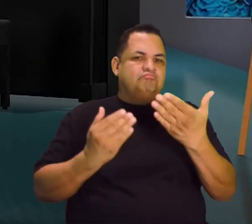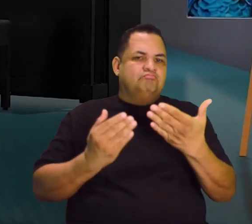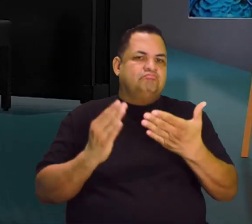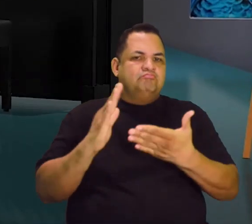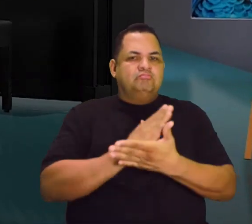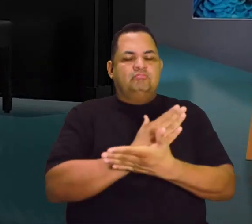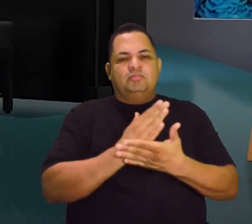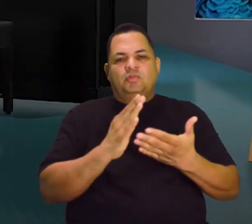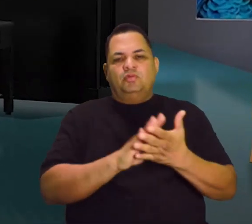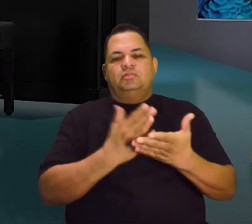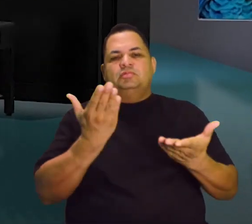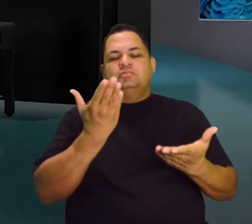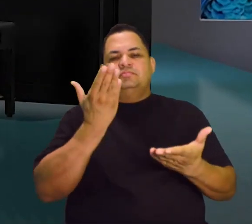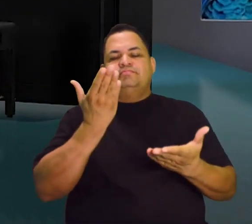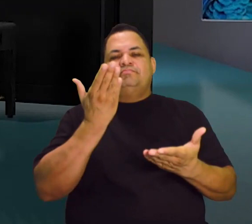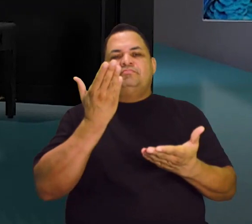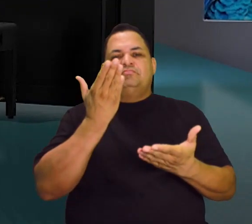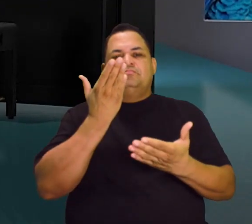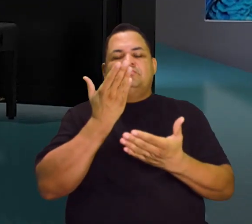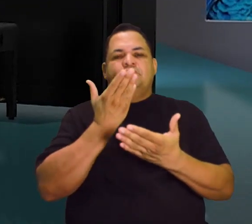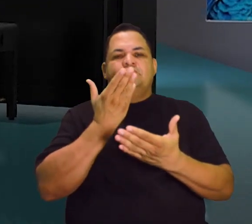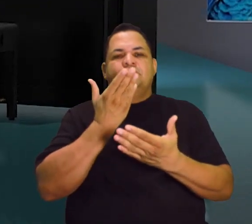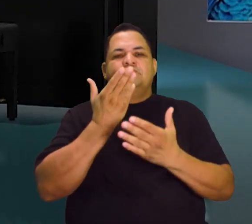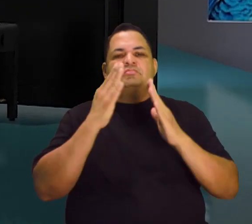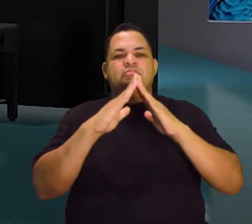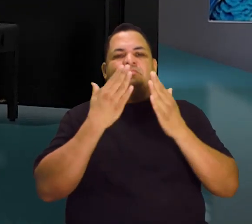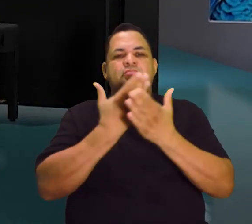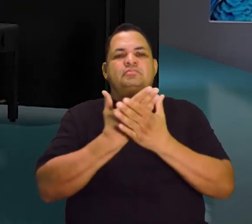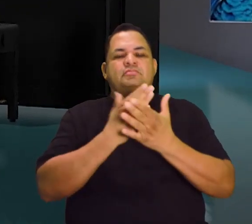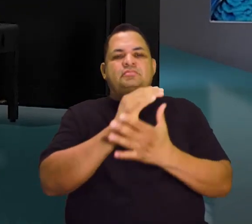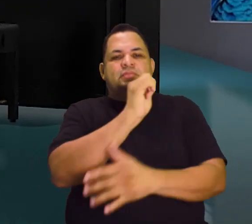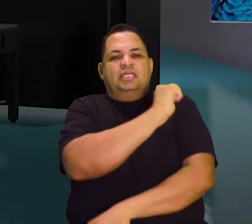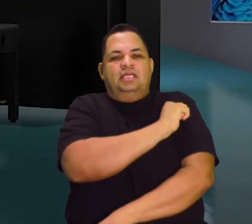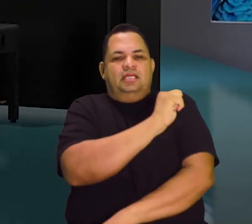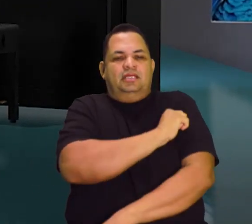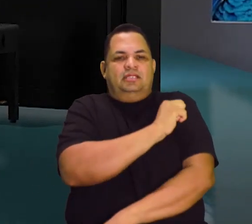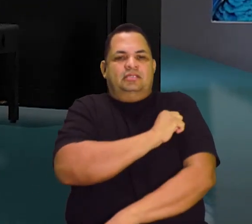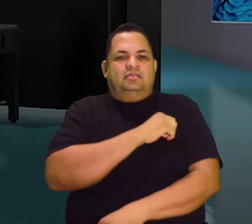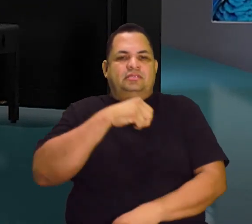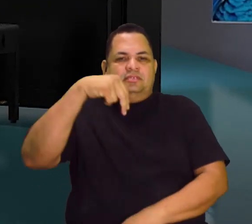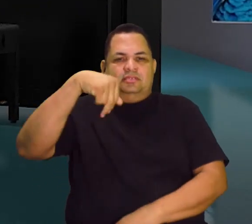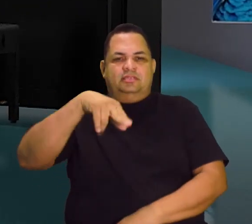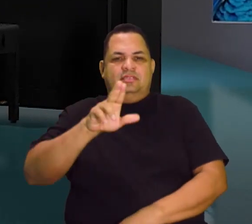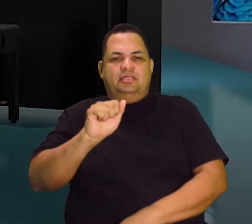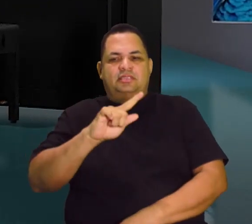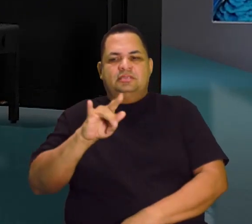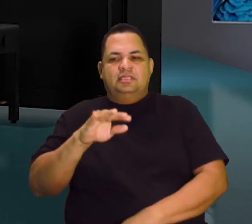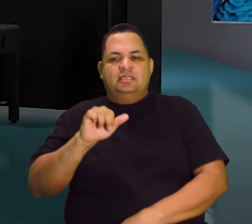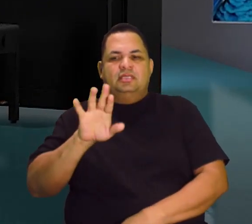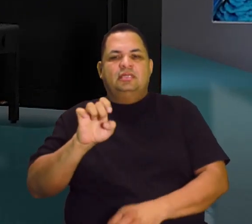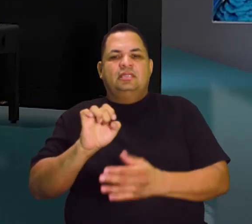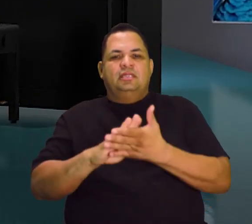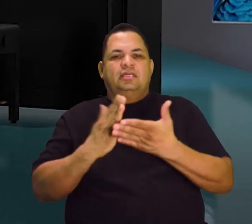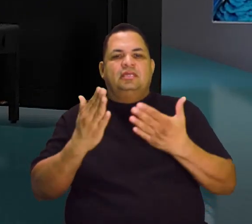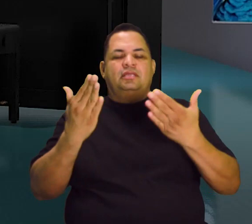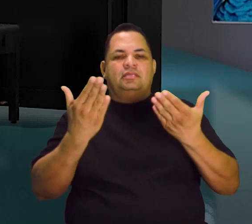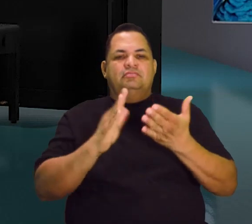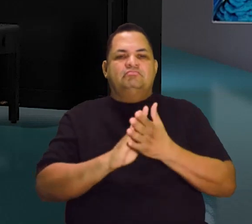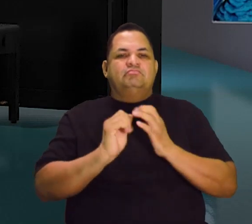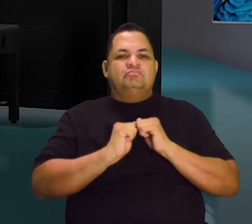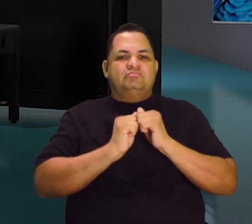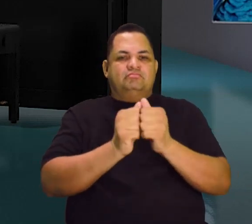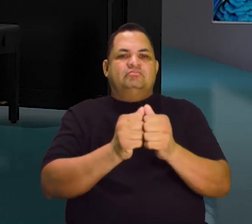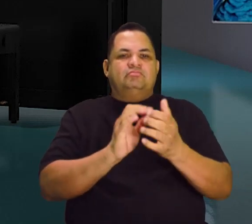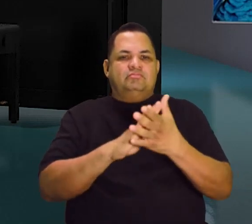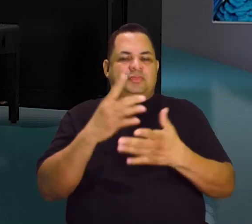escolas, pessoal lá de Nazaré, meus alunos aí super dedicados do primeiro, segundo, terceiro ano. Acompanhei um pouquinho de você,